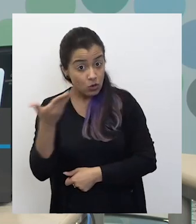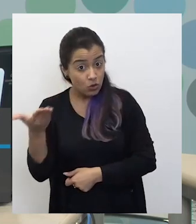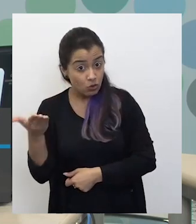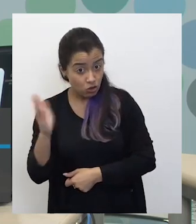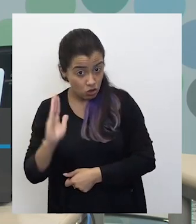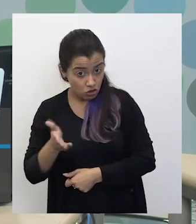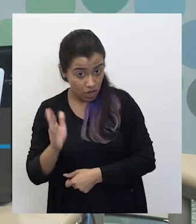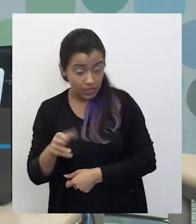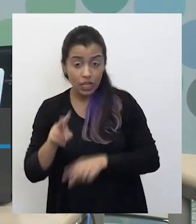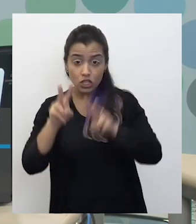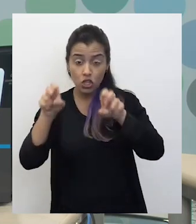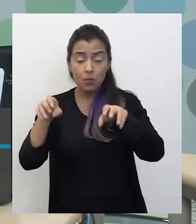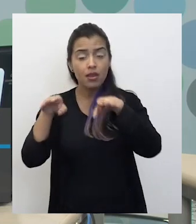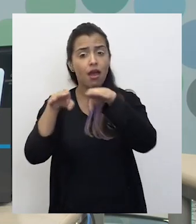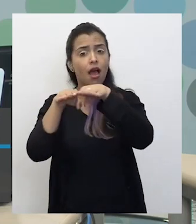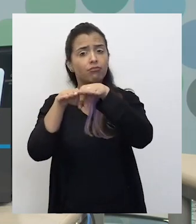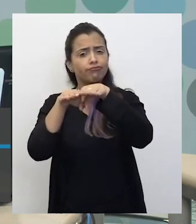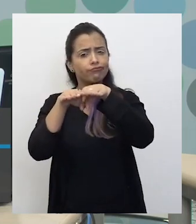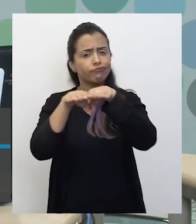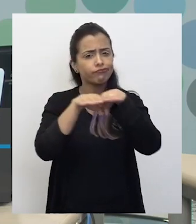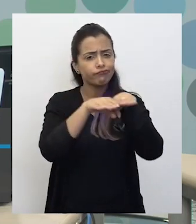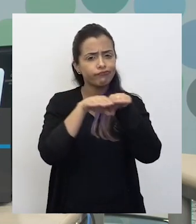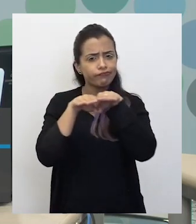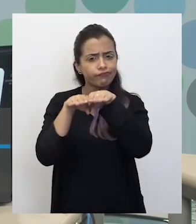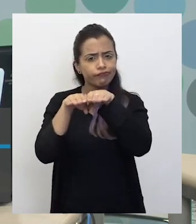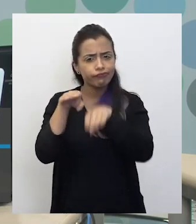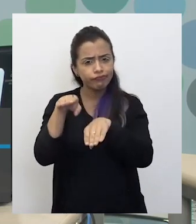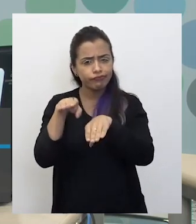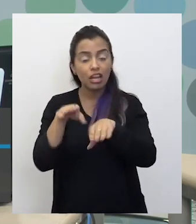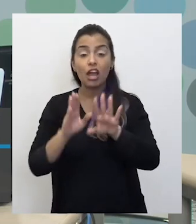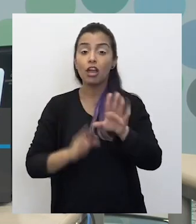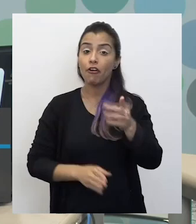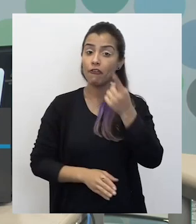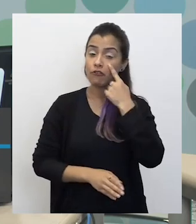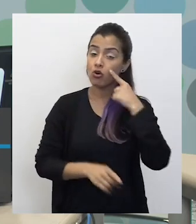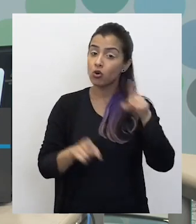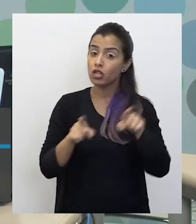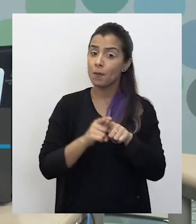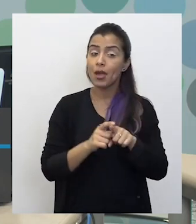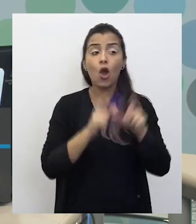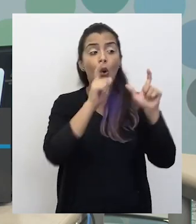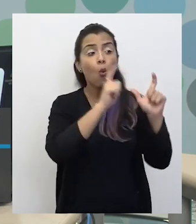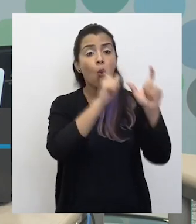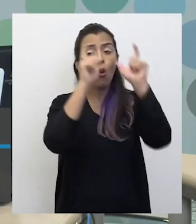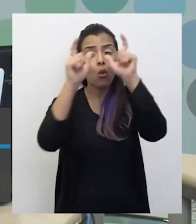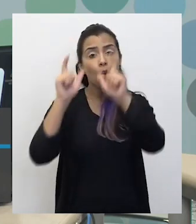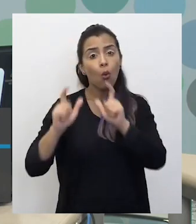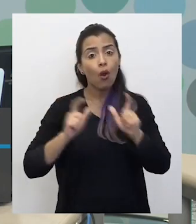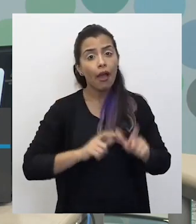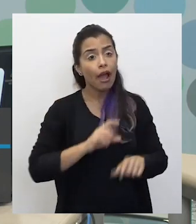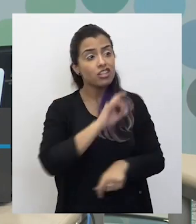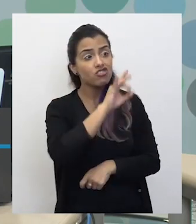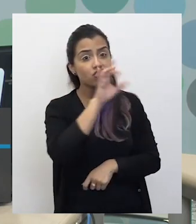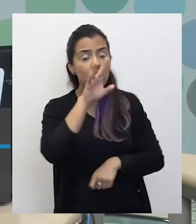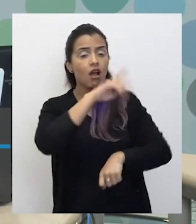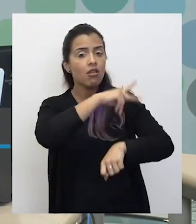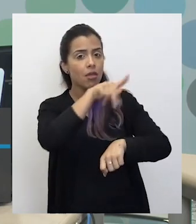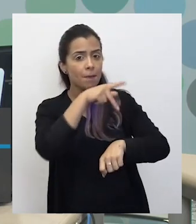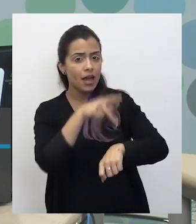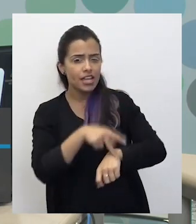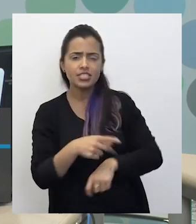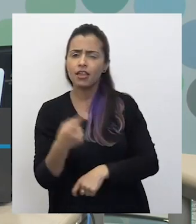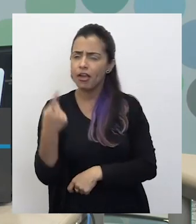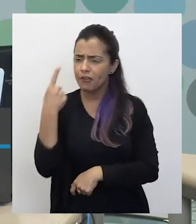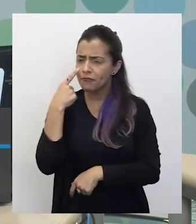da desigualdade, nós já sabemos espacialmente onde ficam os países, já reconhecemos as bandeiras desse país, sabemos um pouquinho das